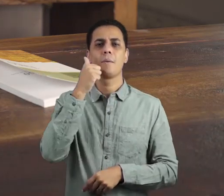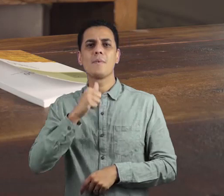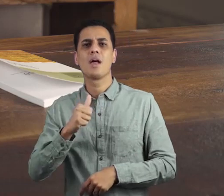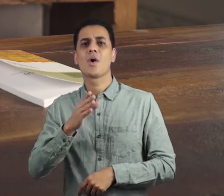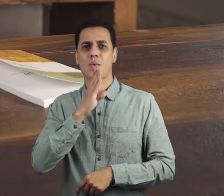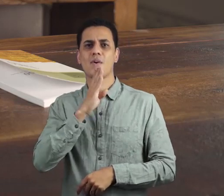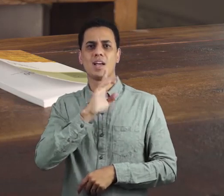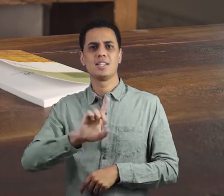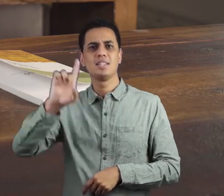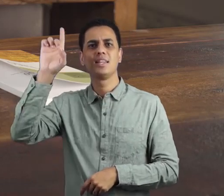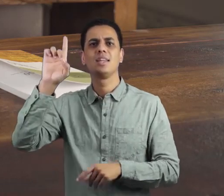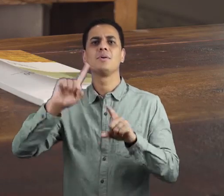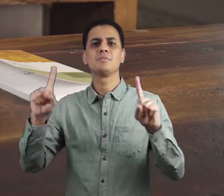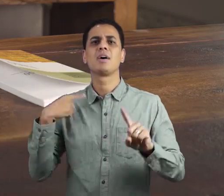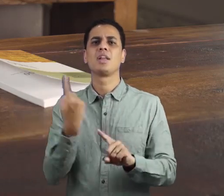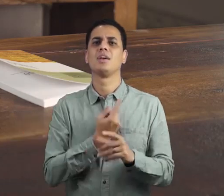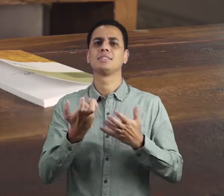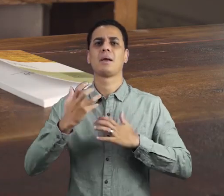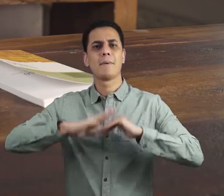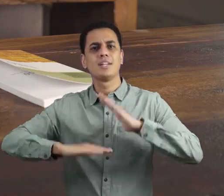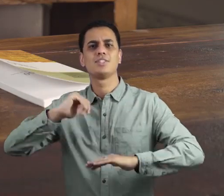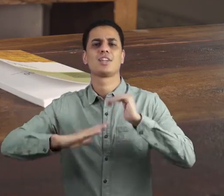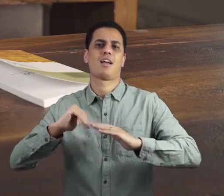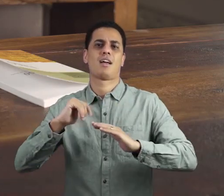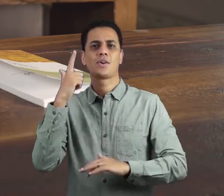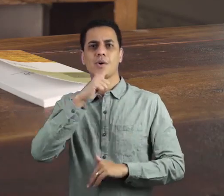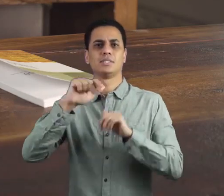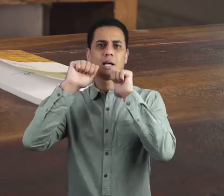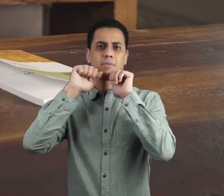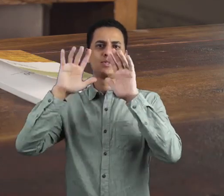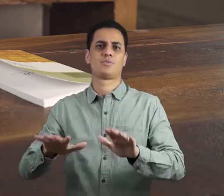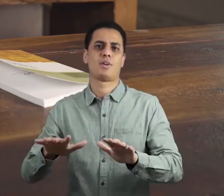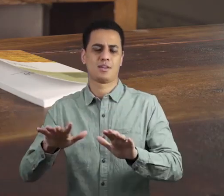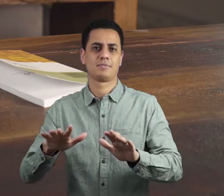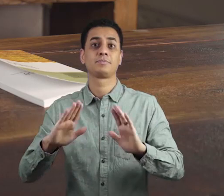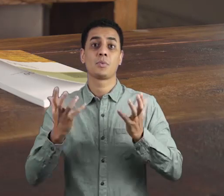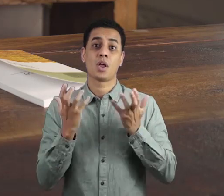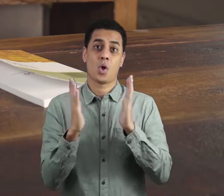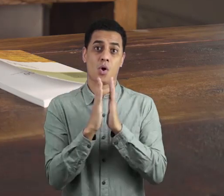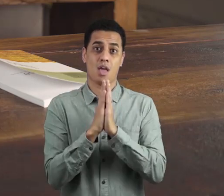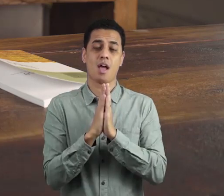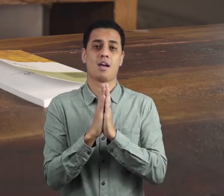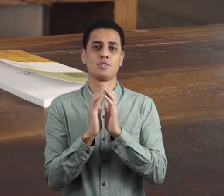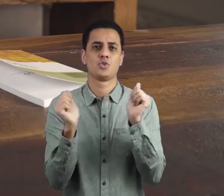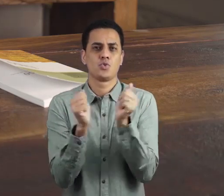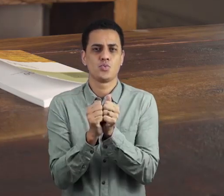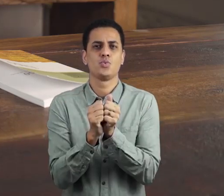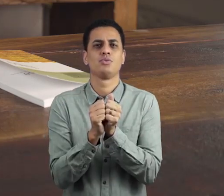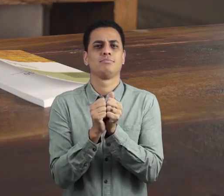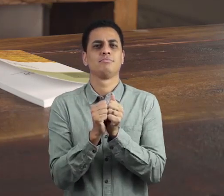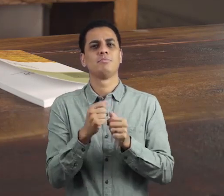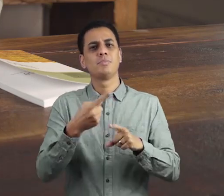a exercer, a tomar essa riqueza e agir como um homem de Deus, realmente sendo rico